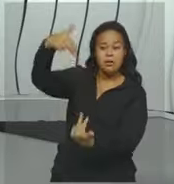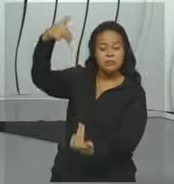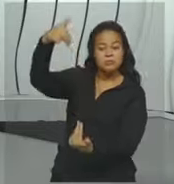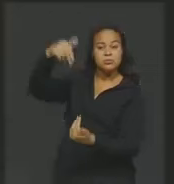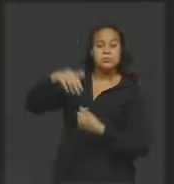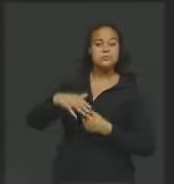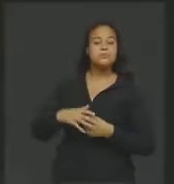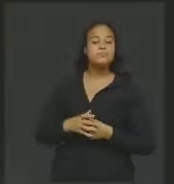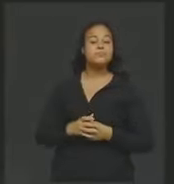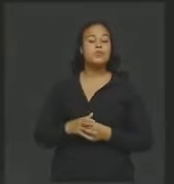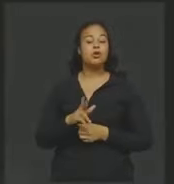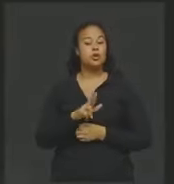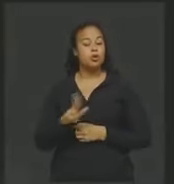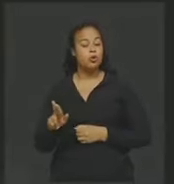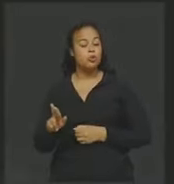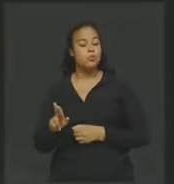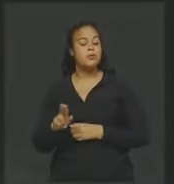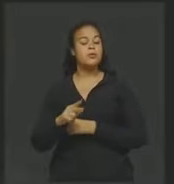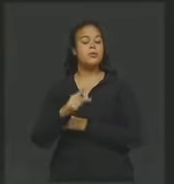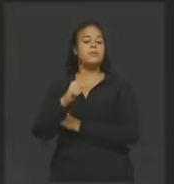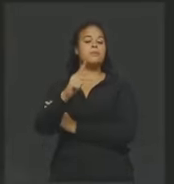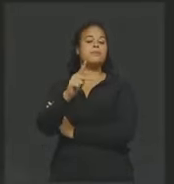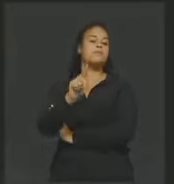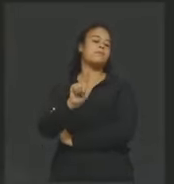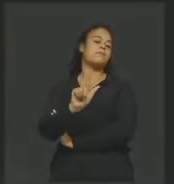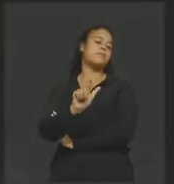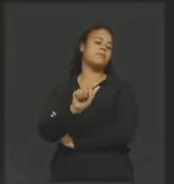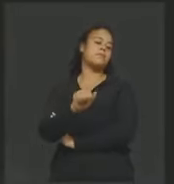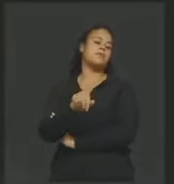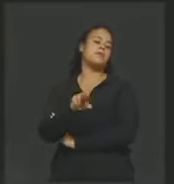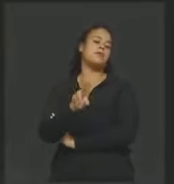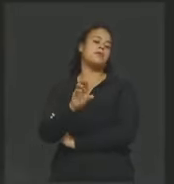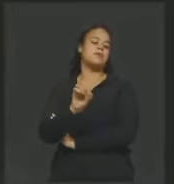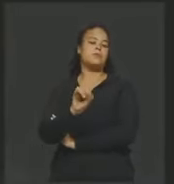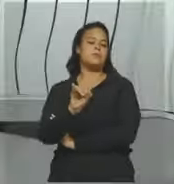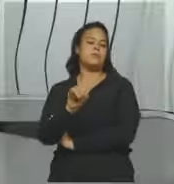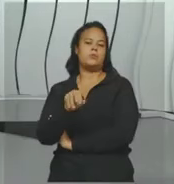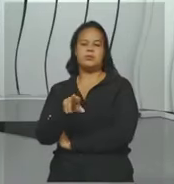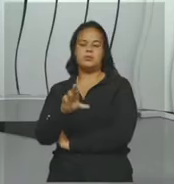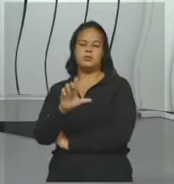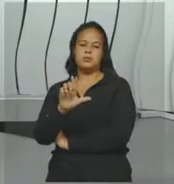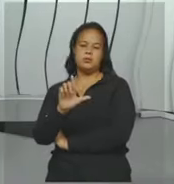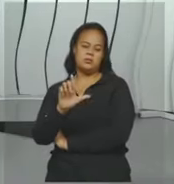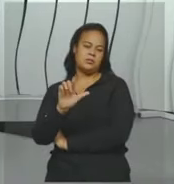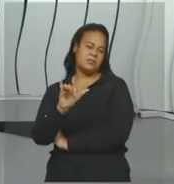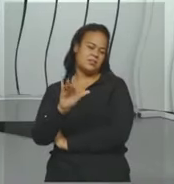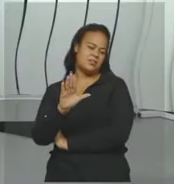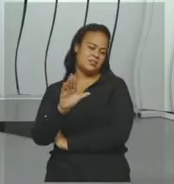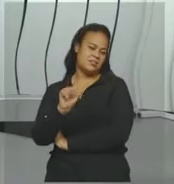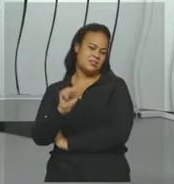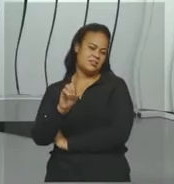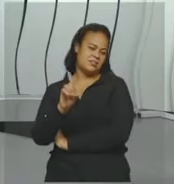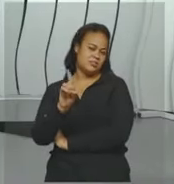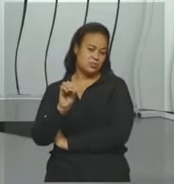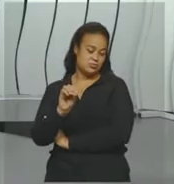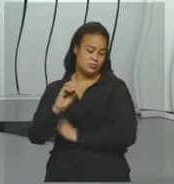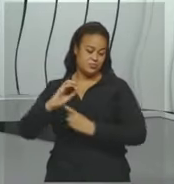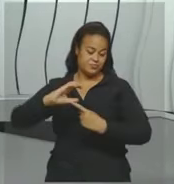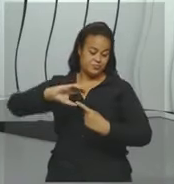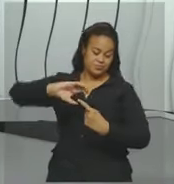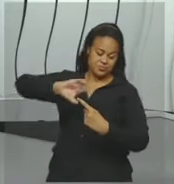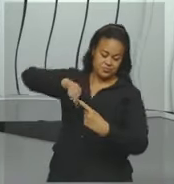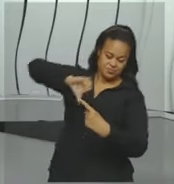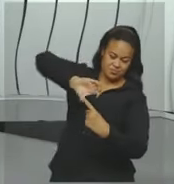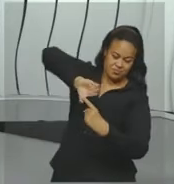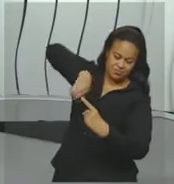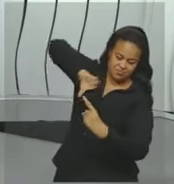é um plano inclinado, ó, na verdade, olha. Então, os parafusos são isso. Trata-se de um plano inclinado